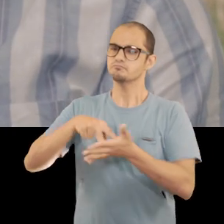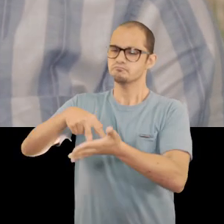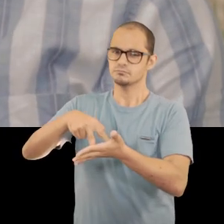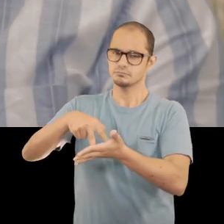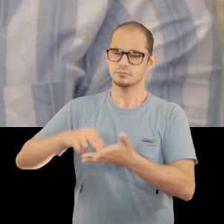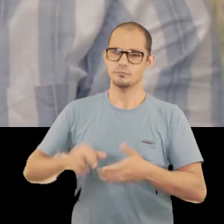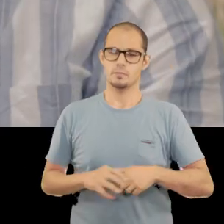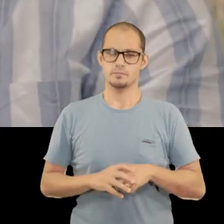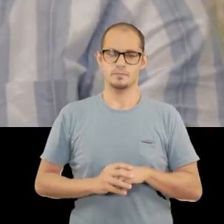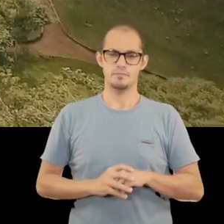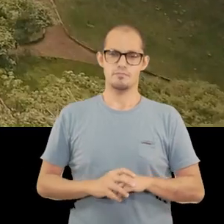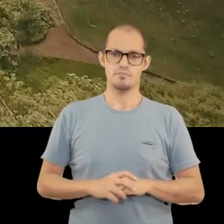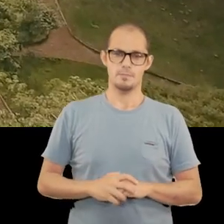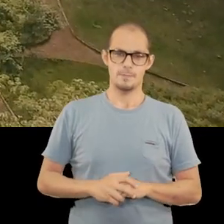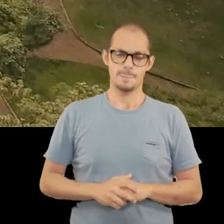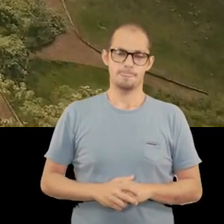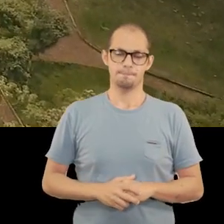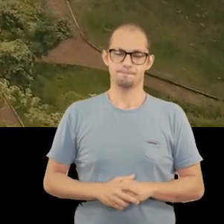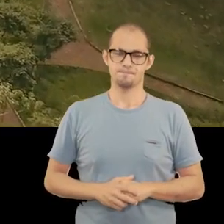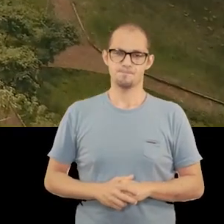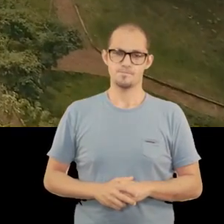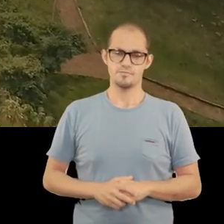envergadura política significativa.